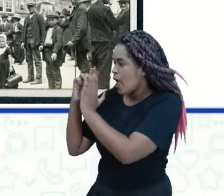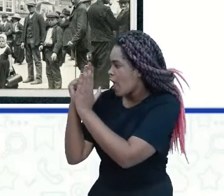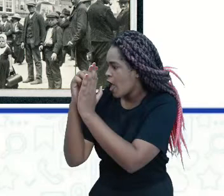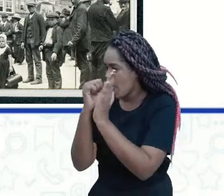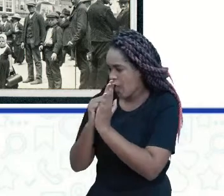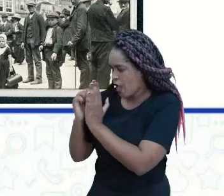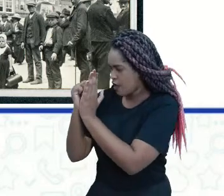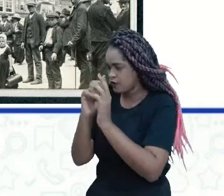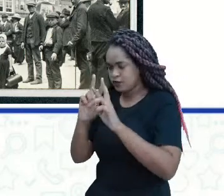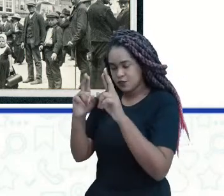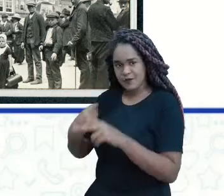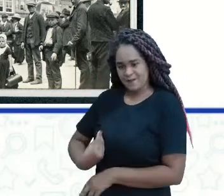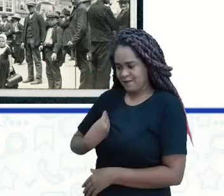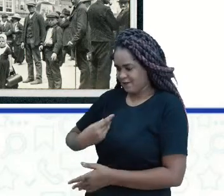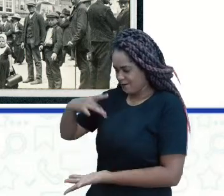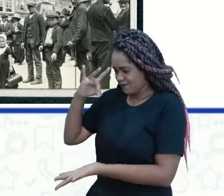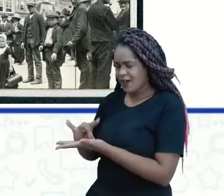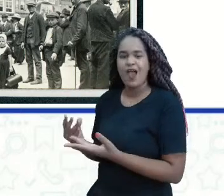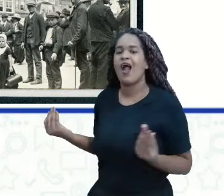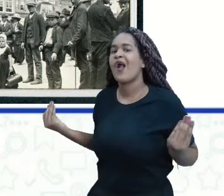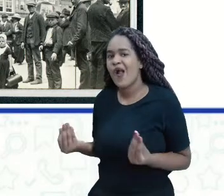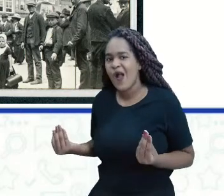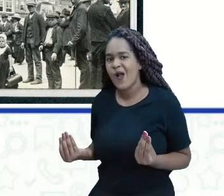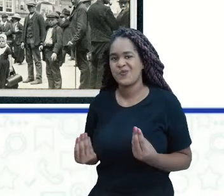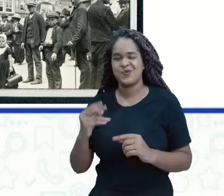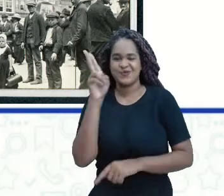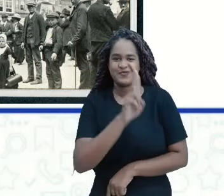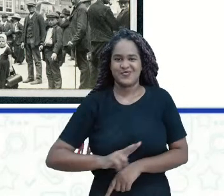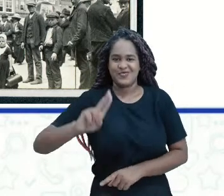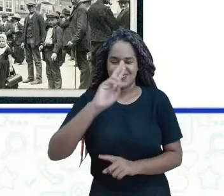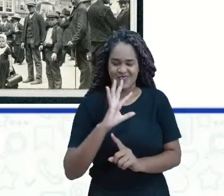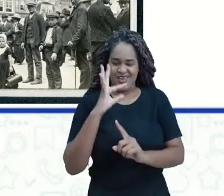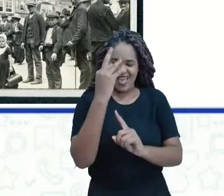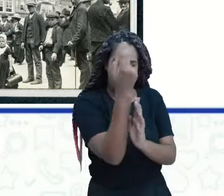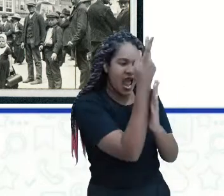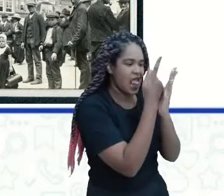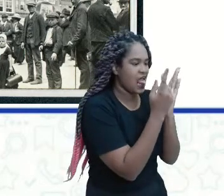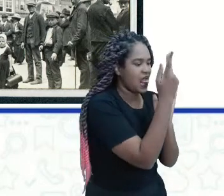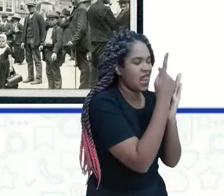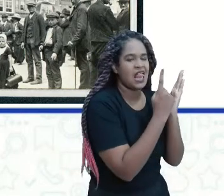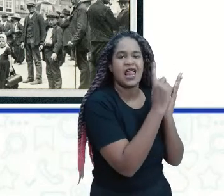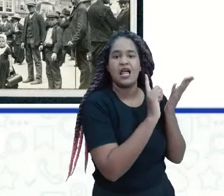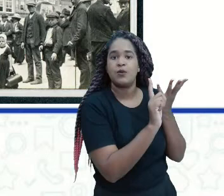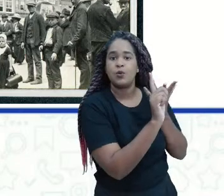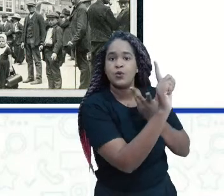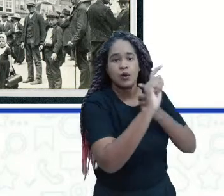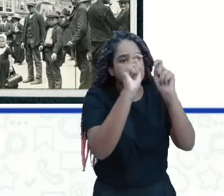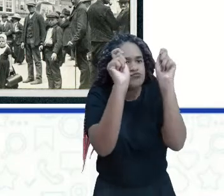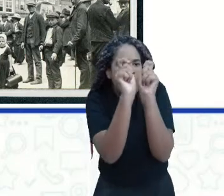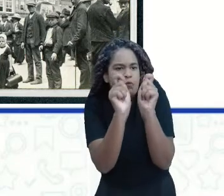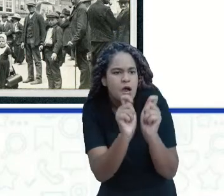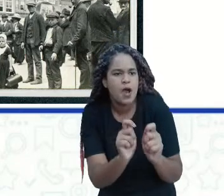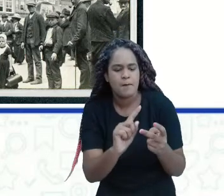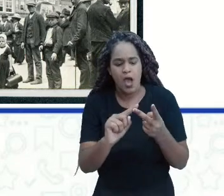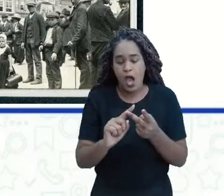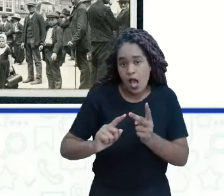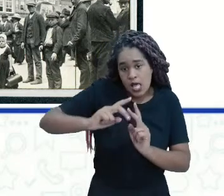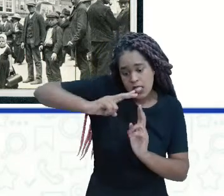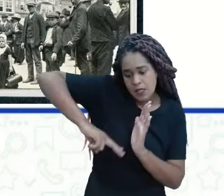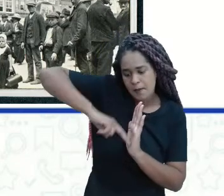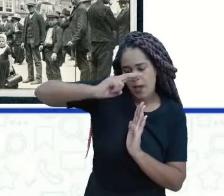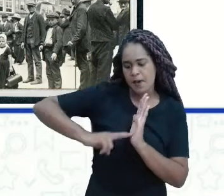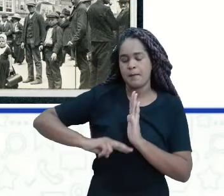da realidade era feito através da arte, seja a pintura, né, seja a escultura, seja o